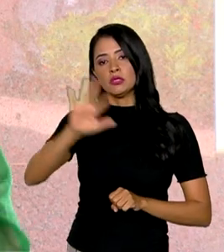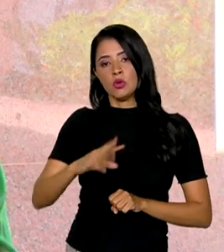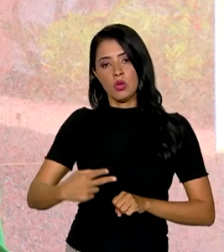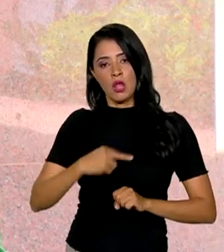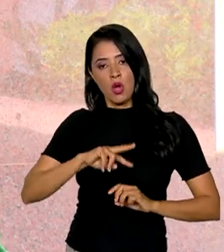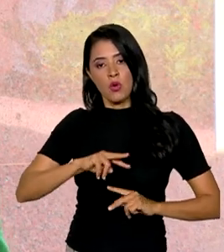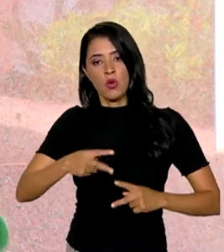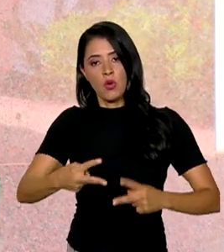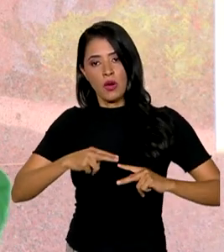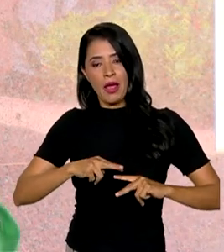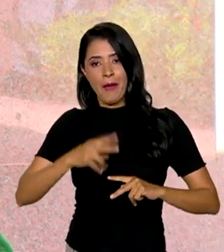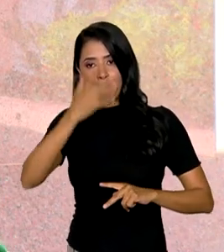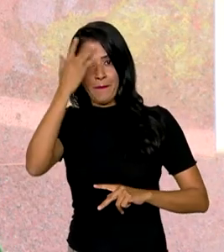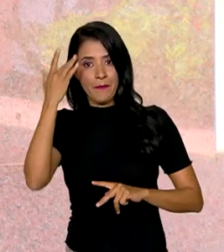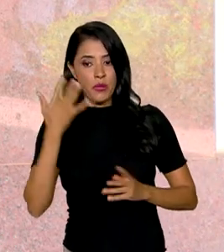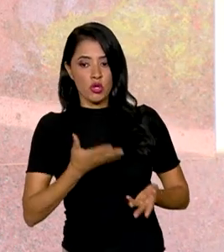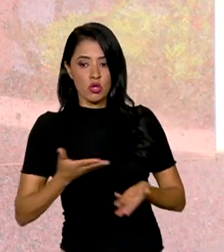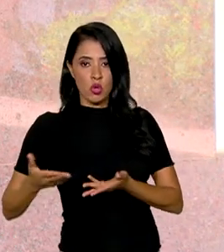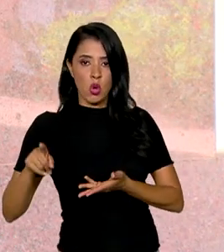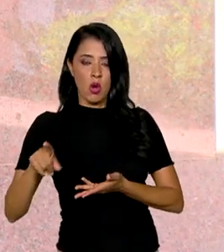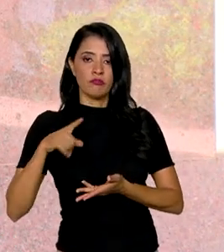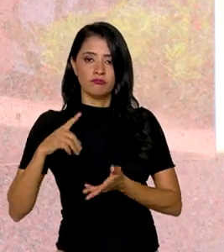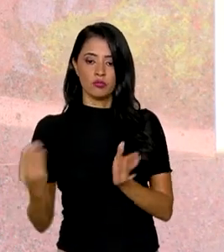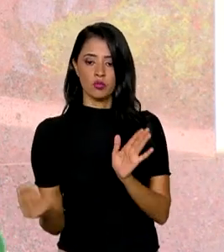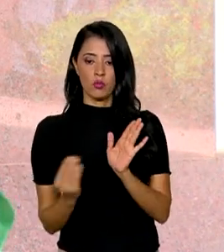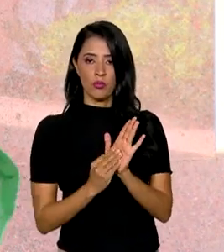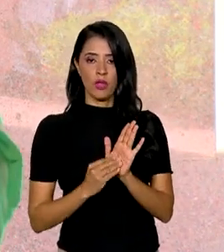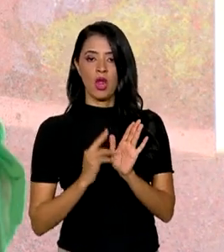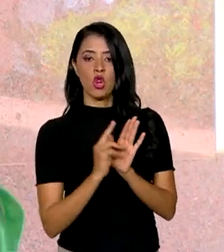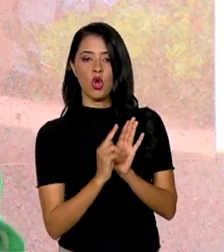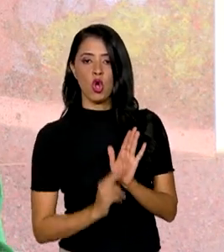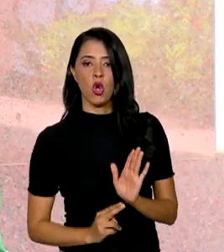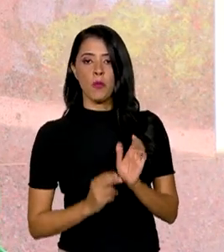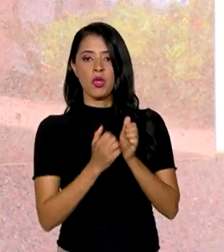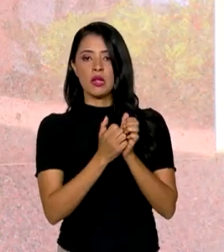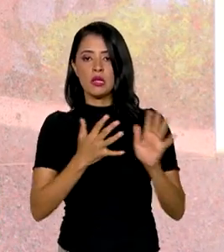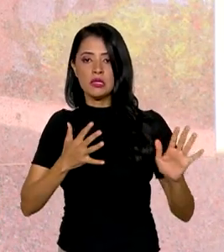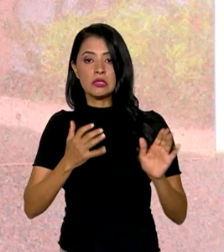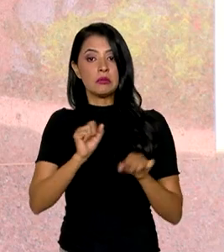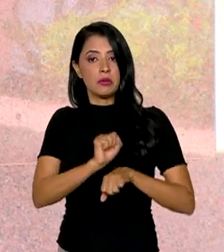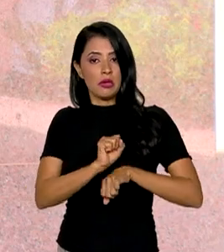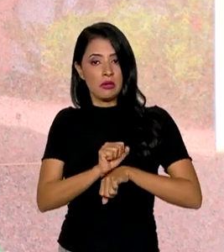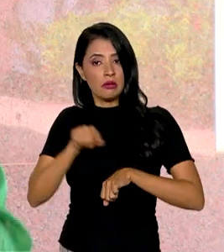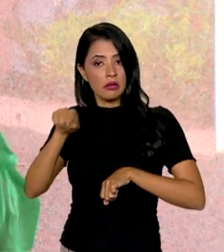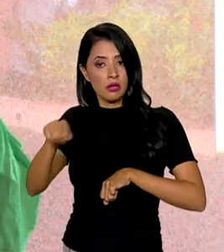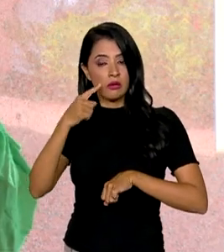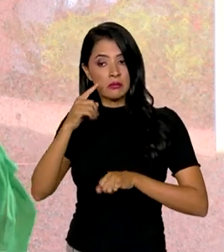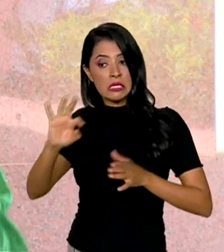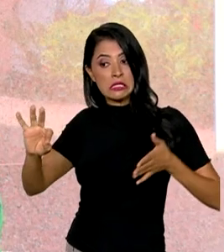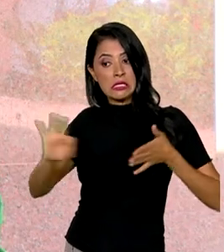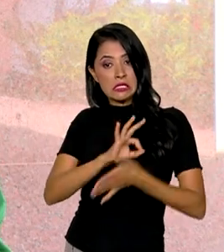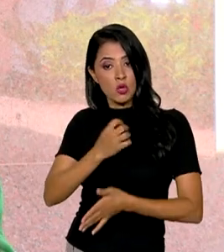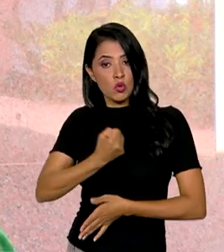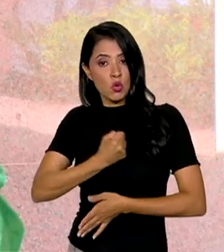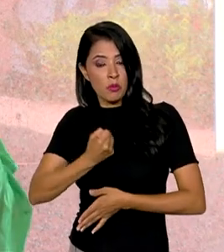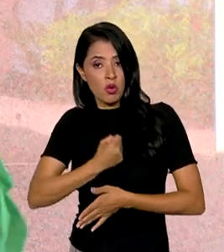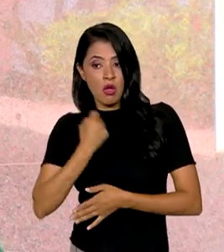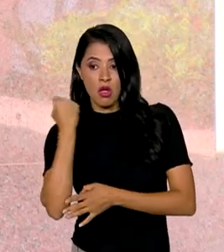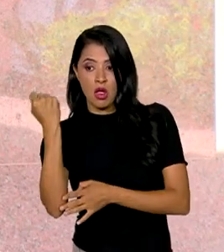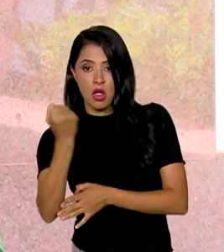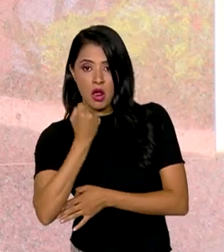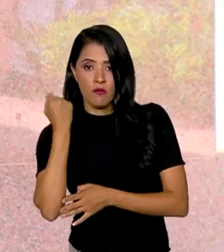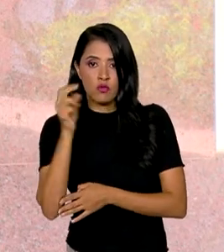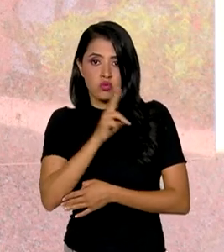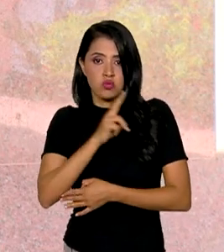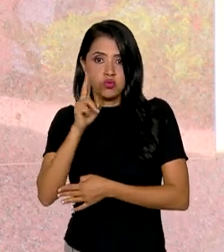o receptor será posicionado na lista de espera de acordo com a ordem de gravidade e